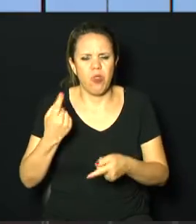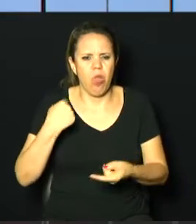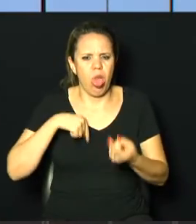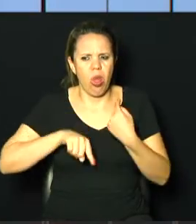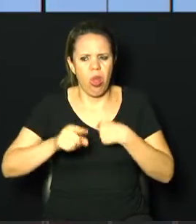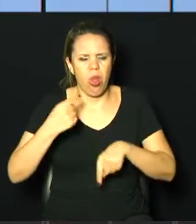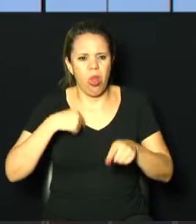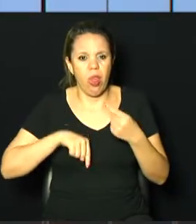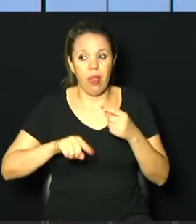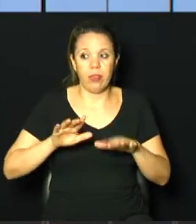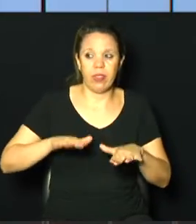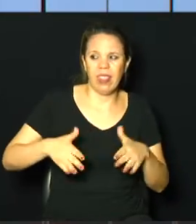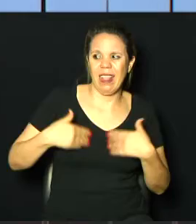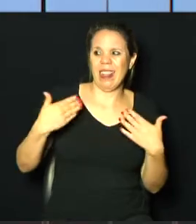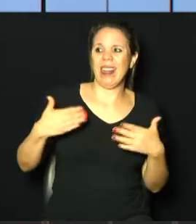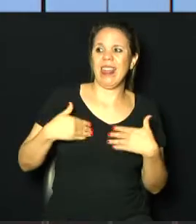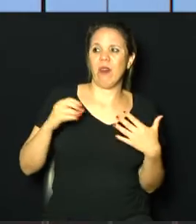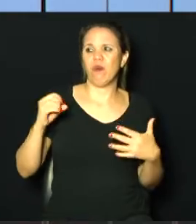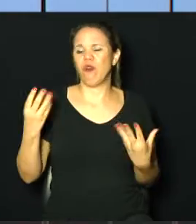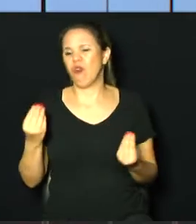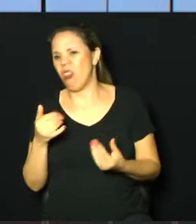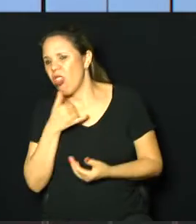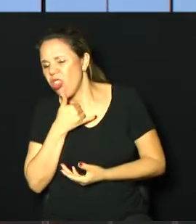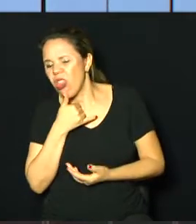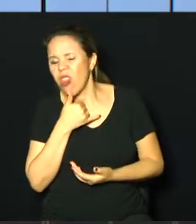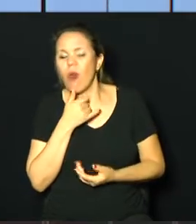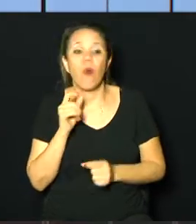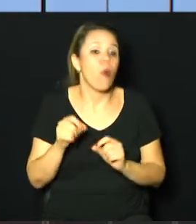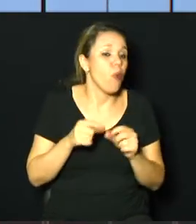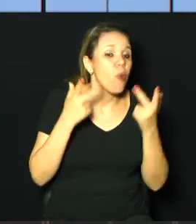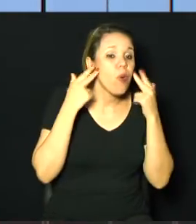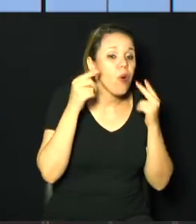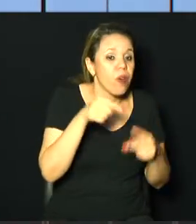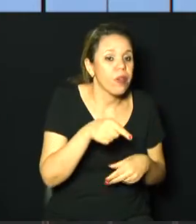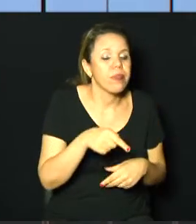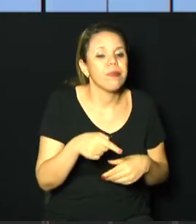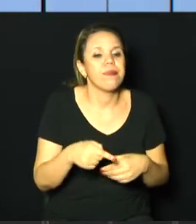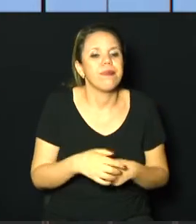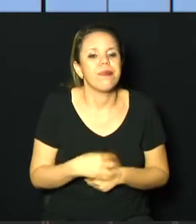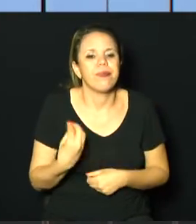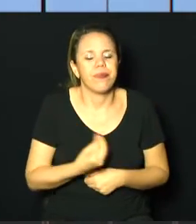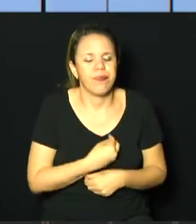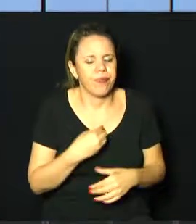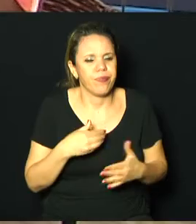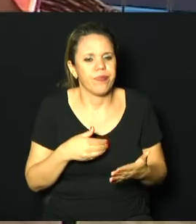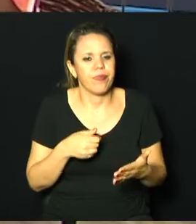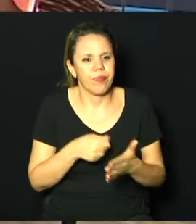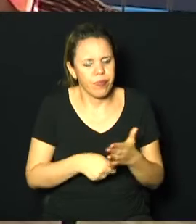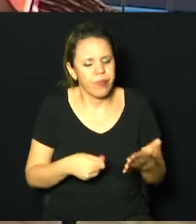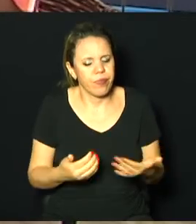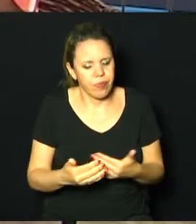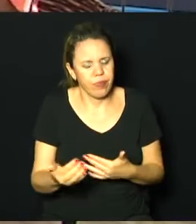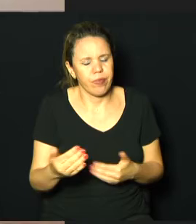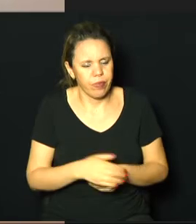vezes a pessoa está muito alegre, às vezes está muito triste. Isso é normal, né? Nessa situação que a gente está enfrentando.